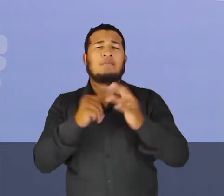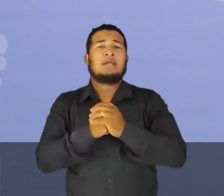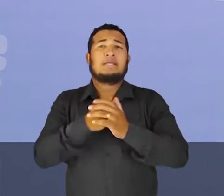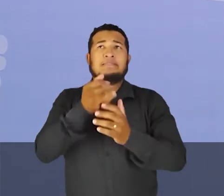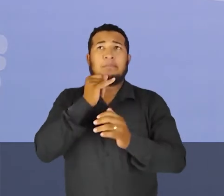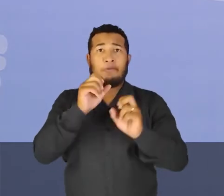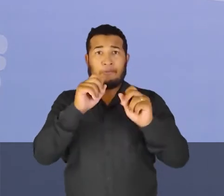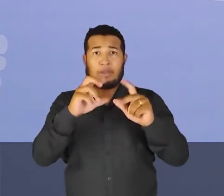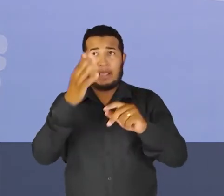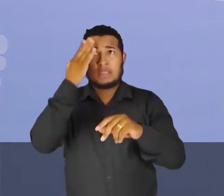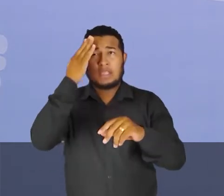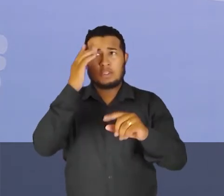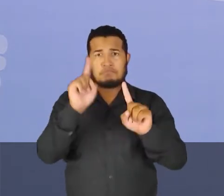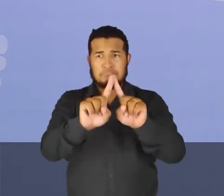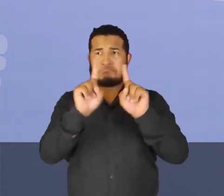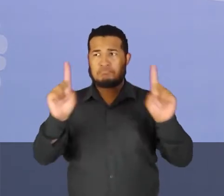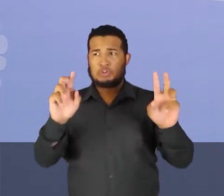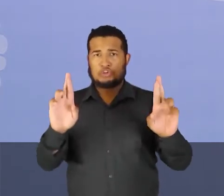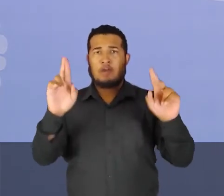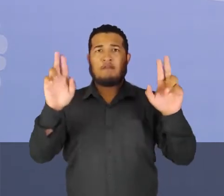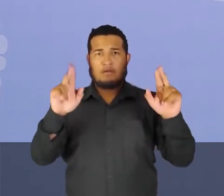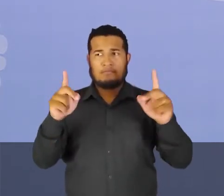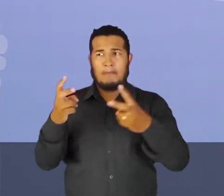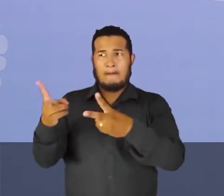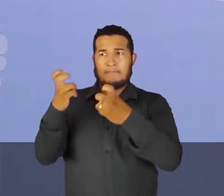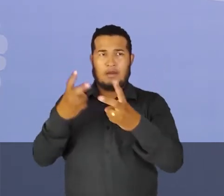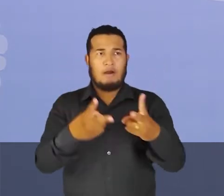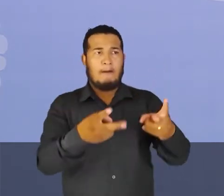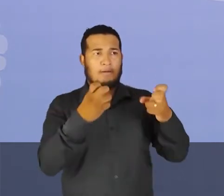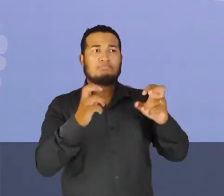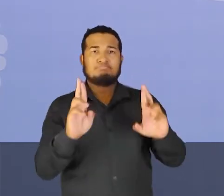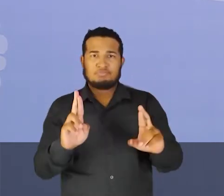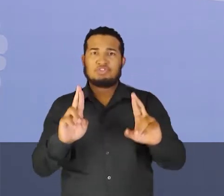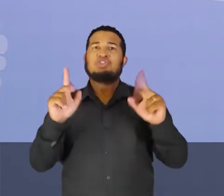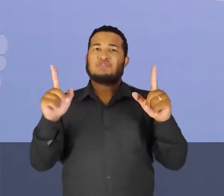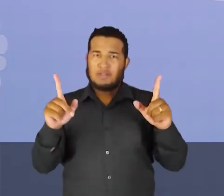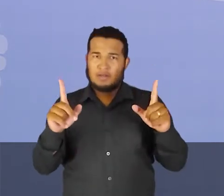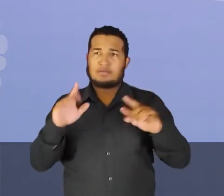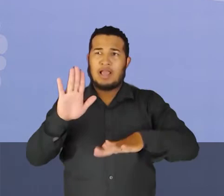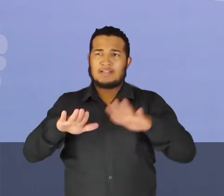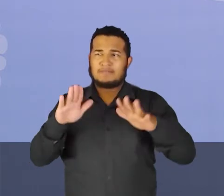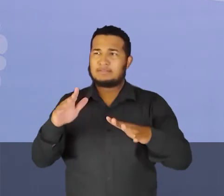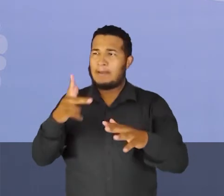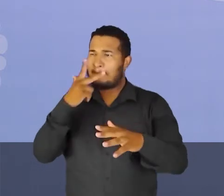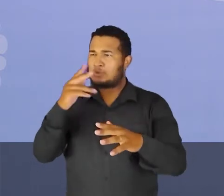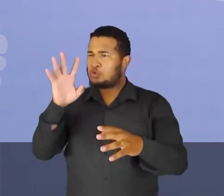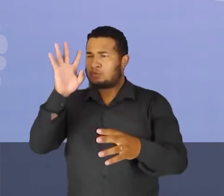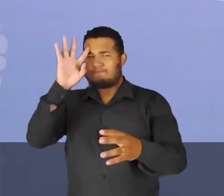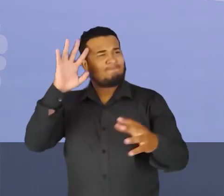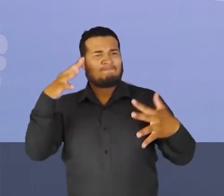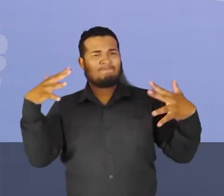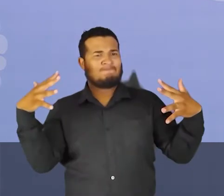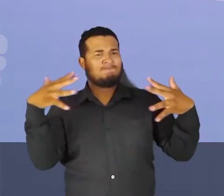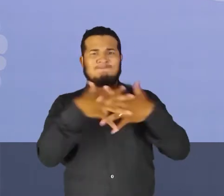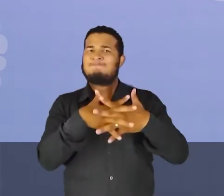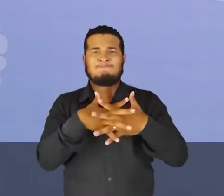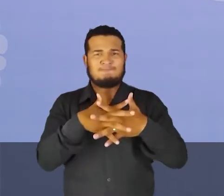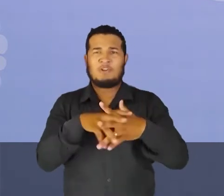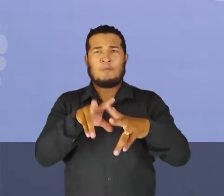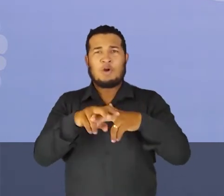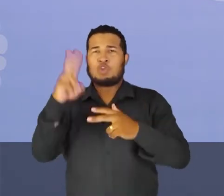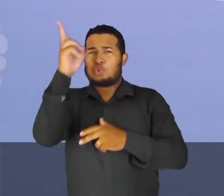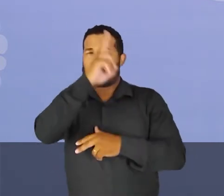professor, eu entendi as diferenças, eu percebi que são gerações que muitas vezes não se compreendem por conta do